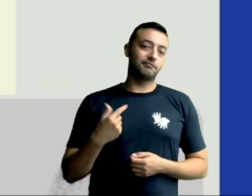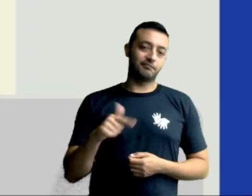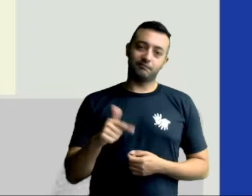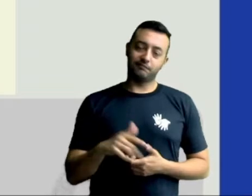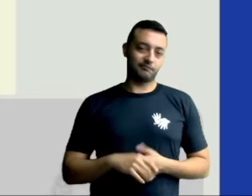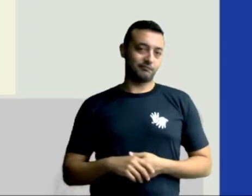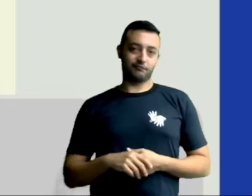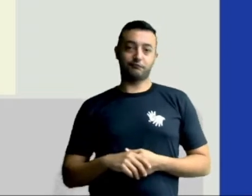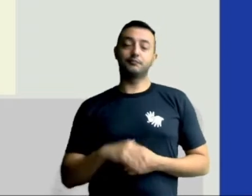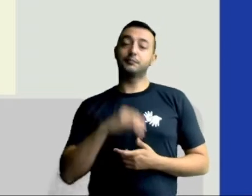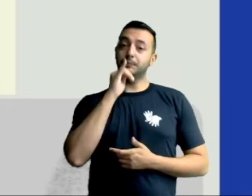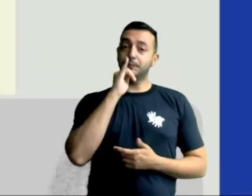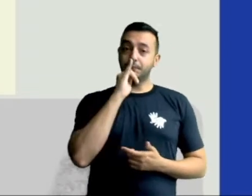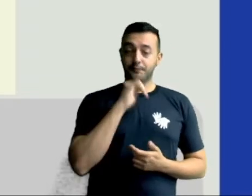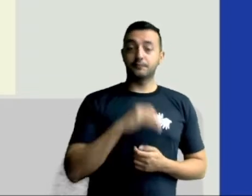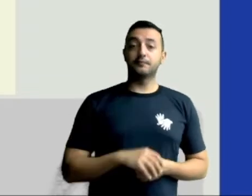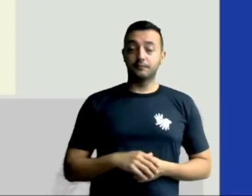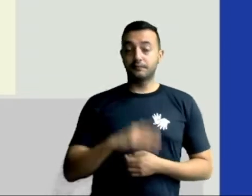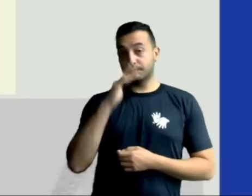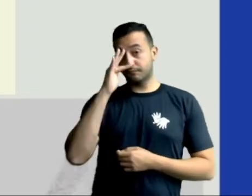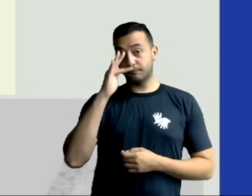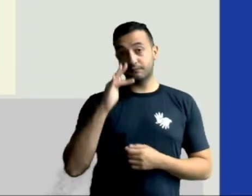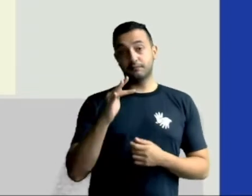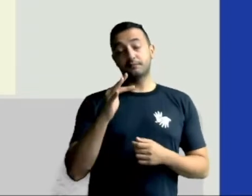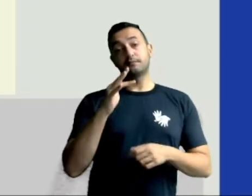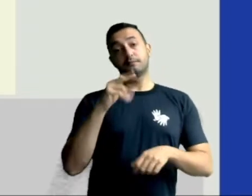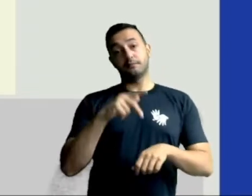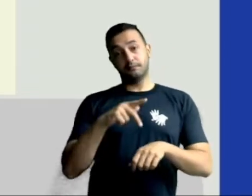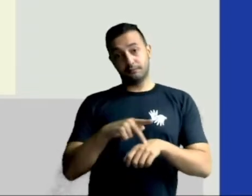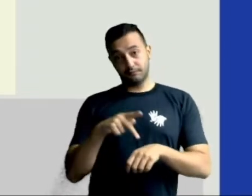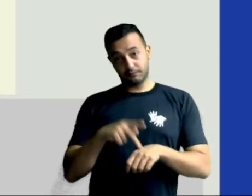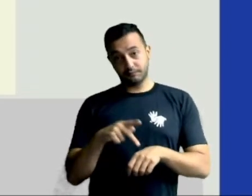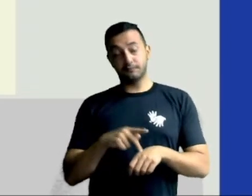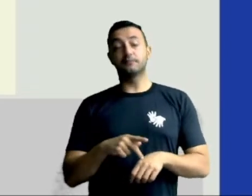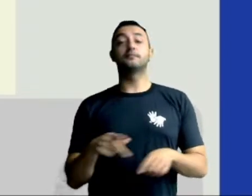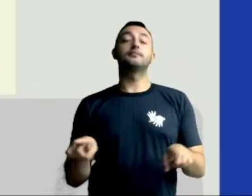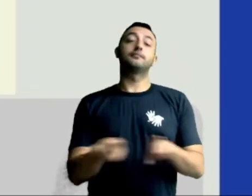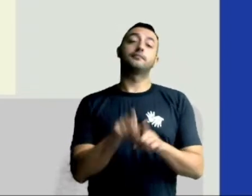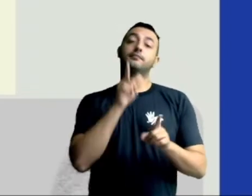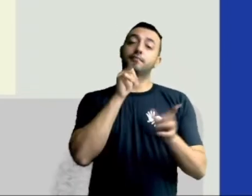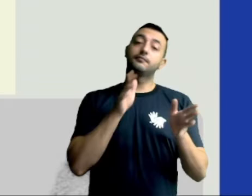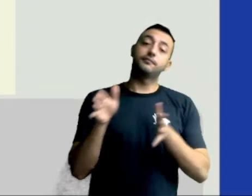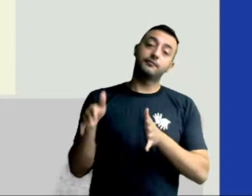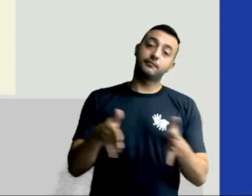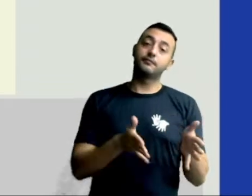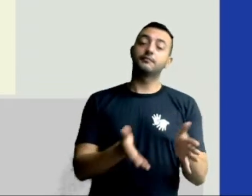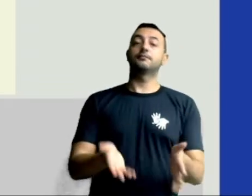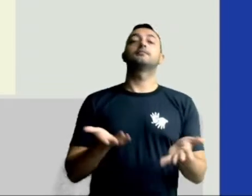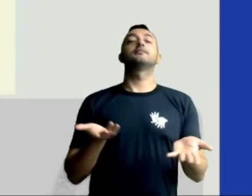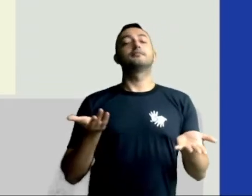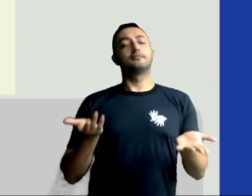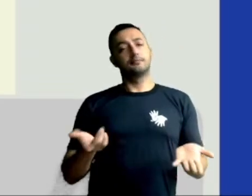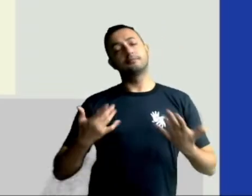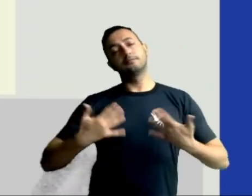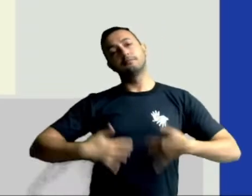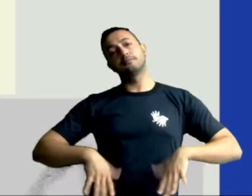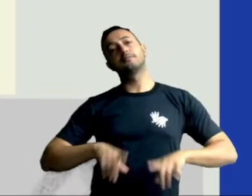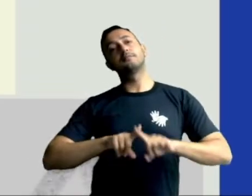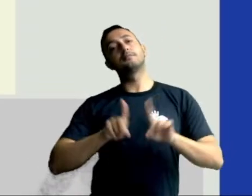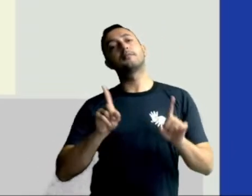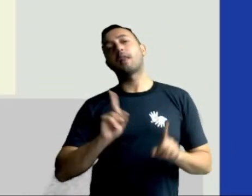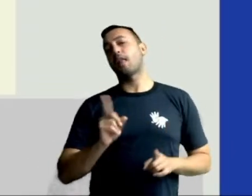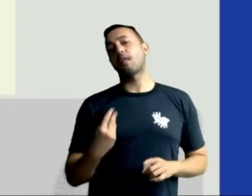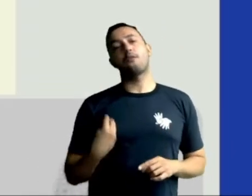filhotinhos. Por exemplo, as rochas, tá? E os rios também são componentes naturais, mas